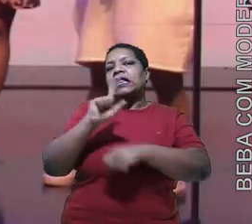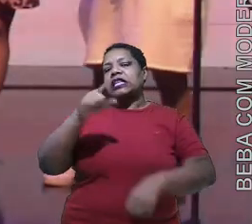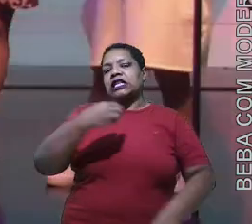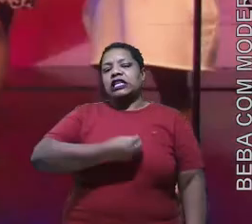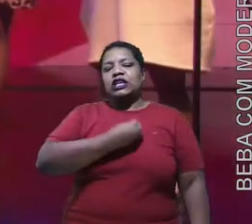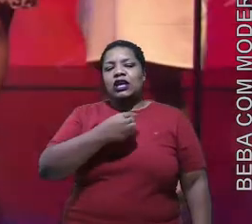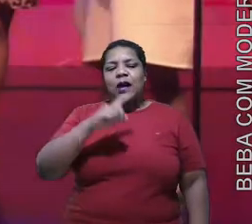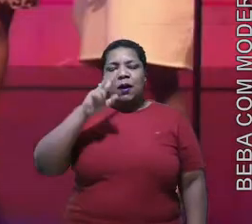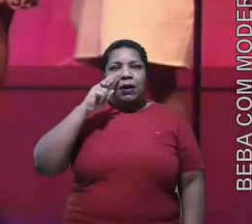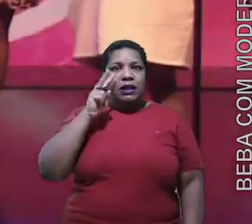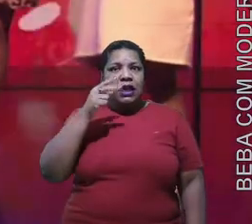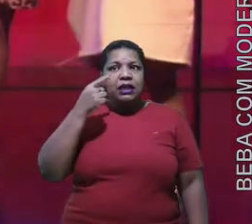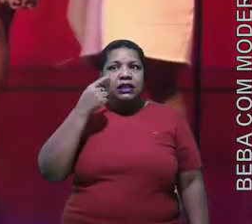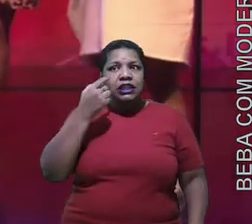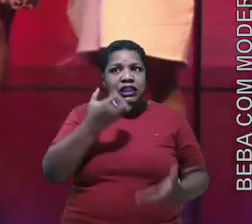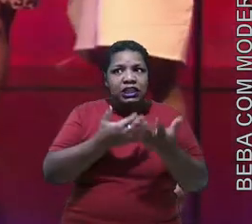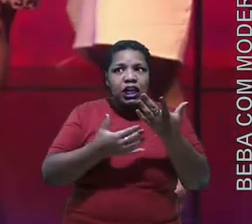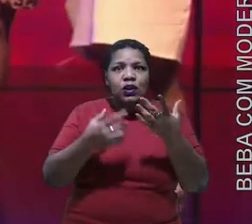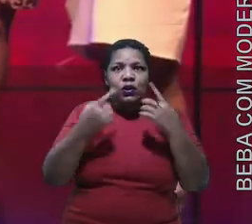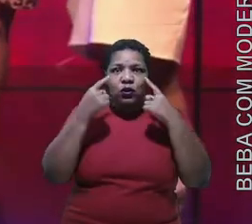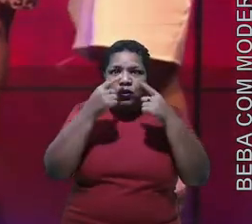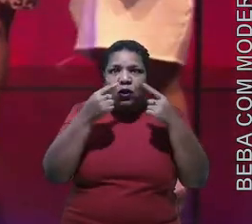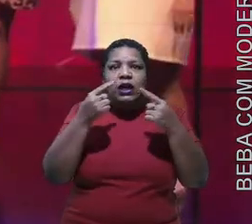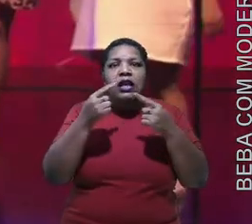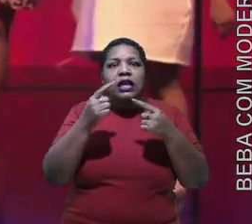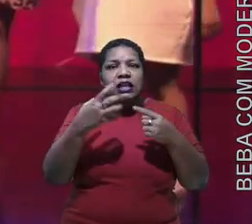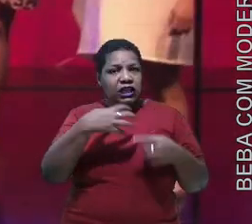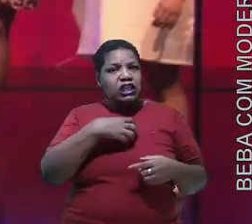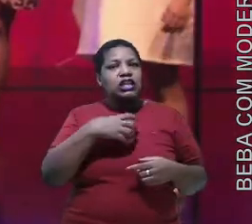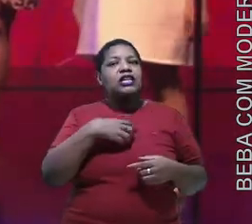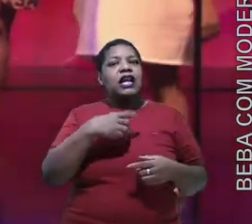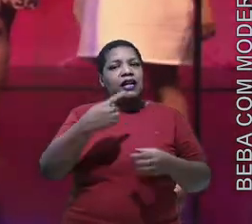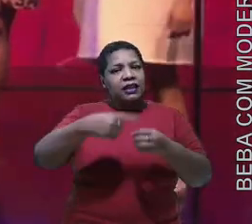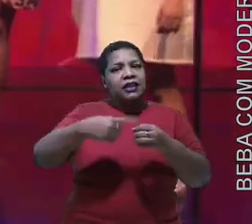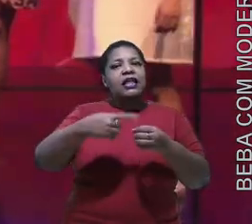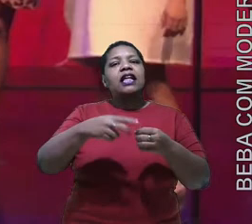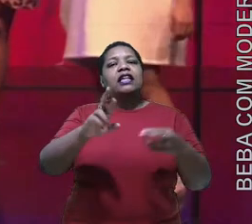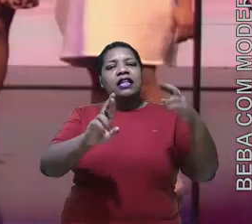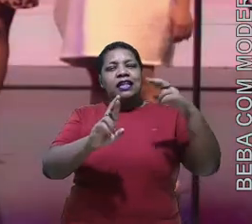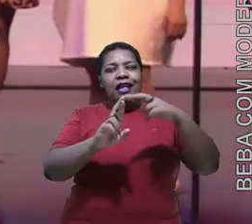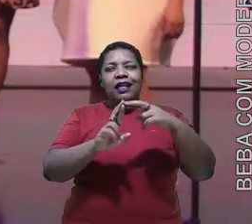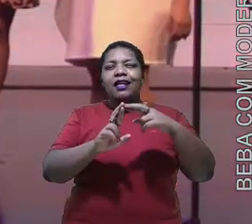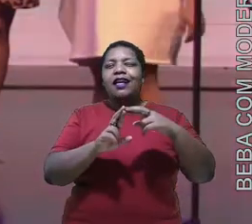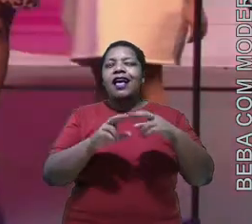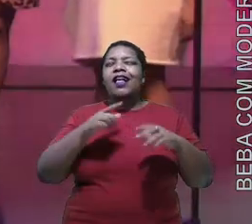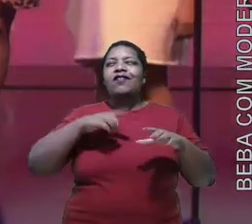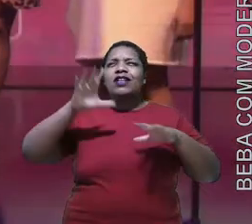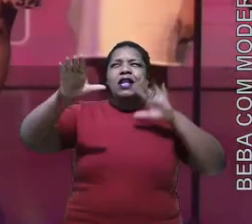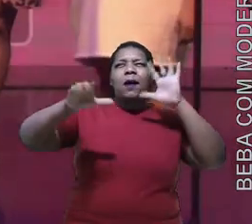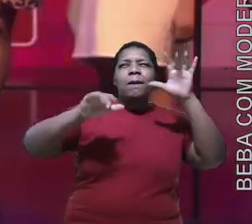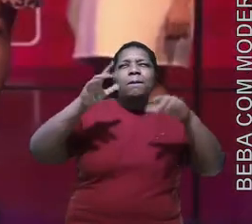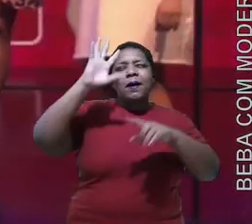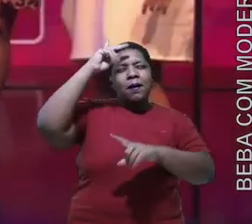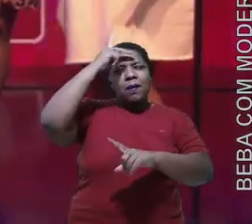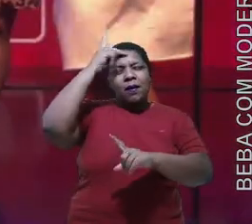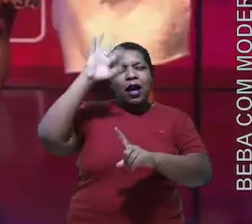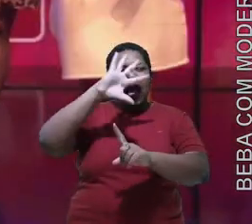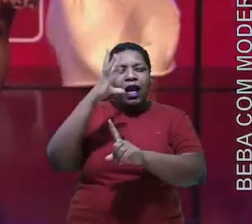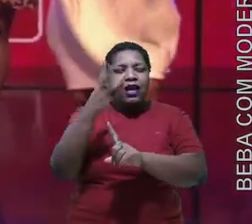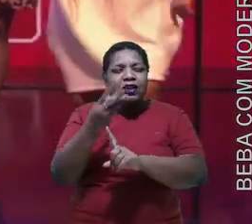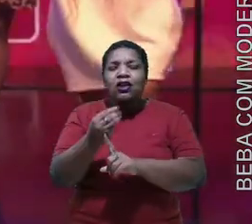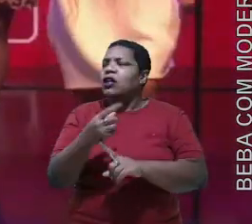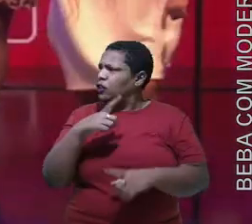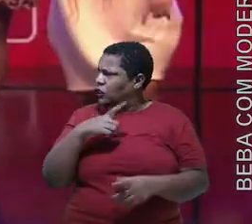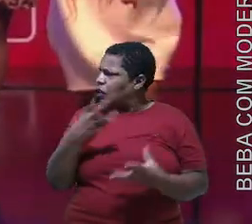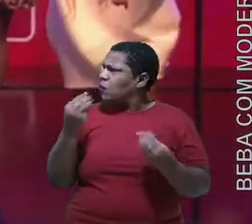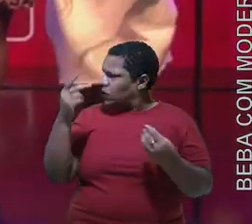eu acho que é mais sangue nos olhos para sentir a cidade representada por que esses temos a Lilian fez um apanhado de galera artista dji